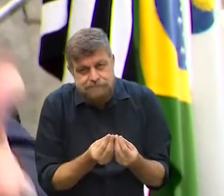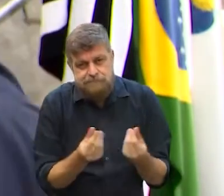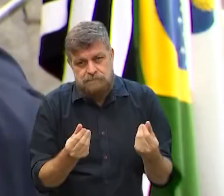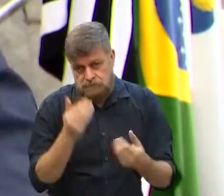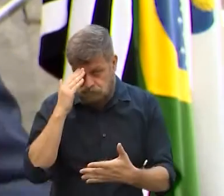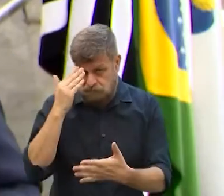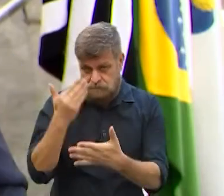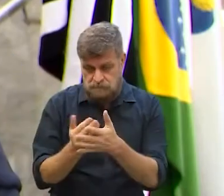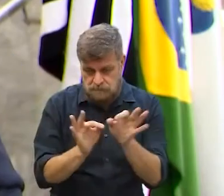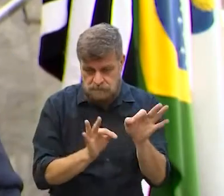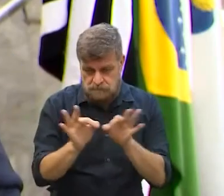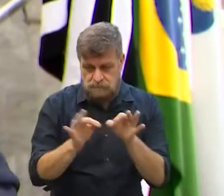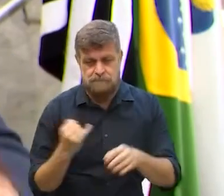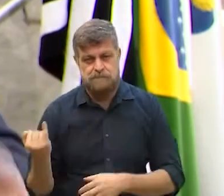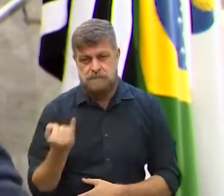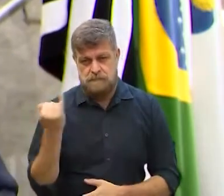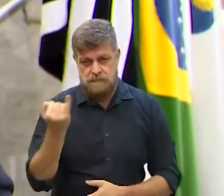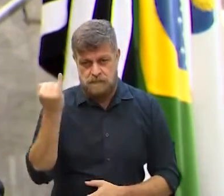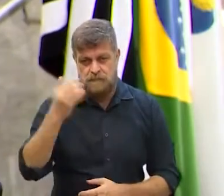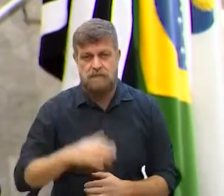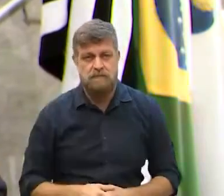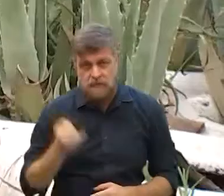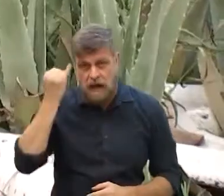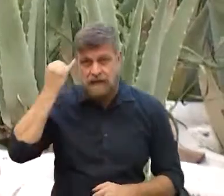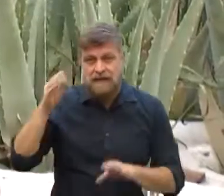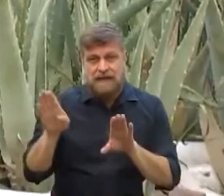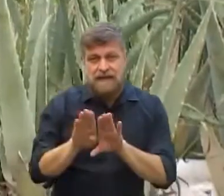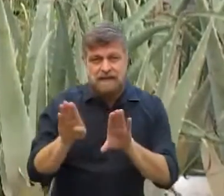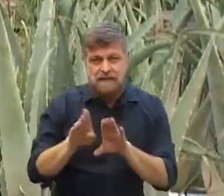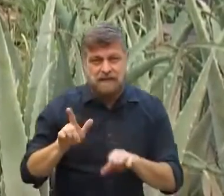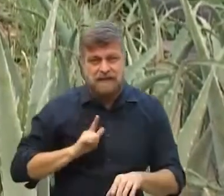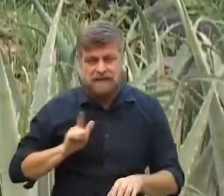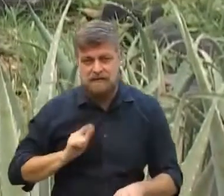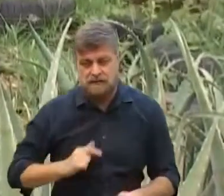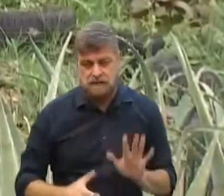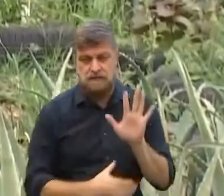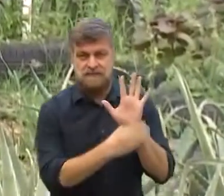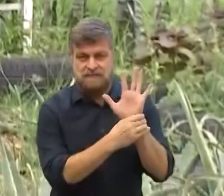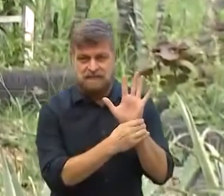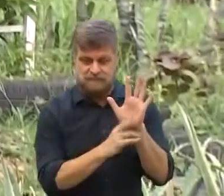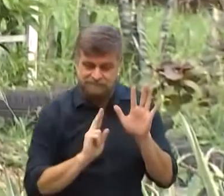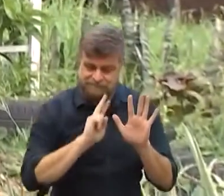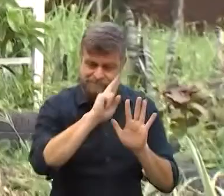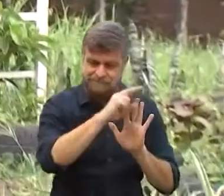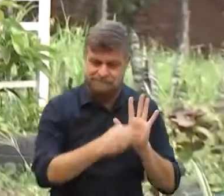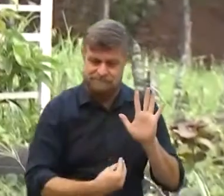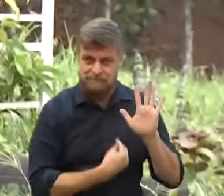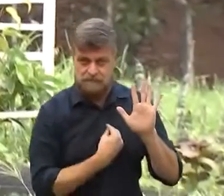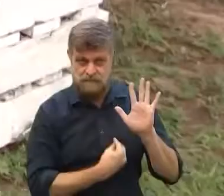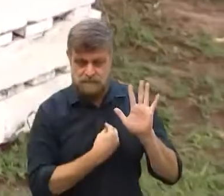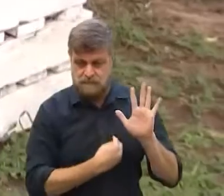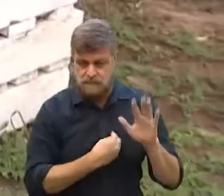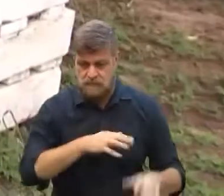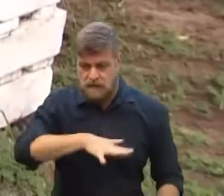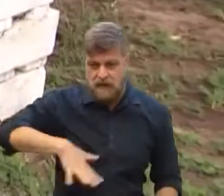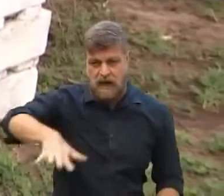qualidade de vida. Então eu acredito que é um projeto de grande importância. A ideia é também promover o uso sustentável da biodiversidade,